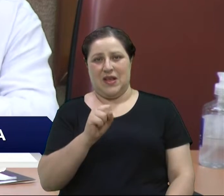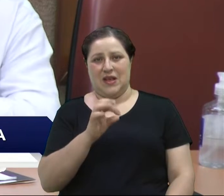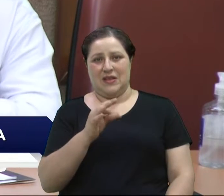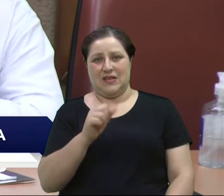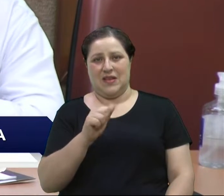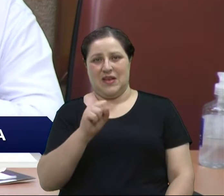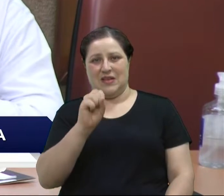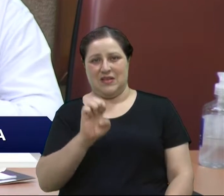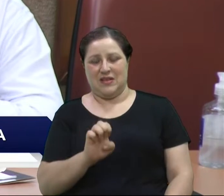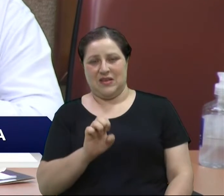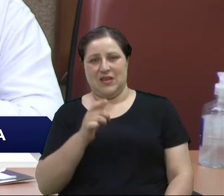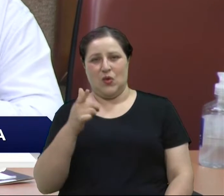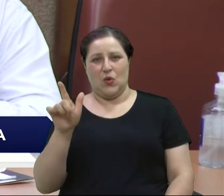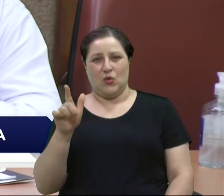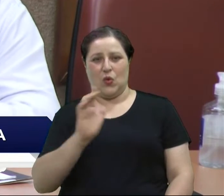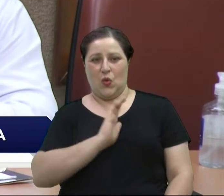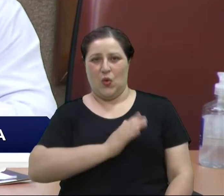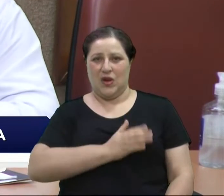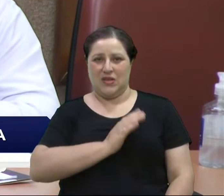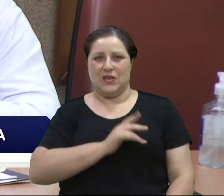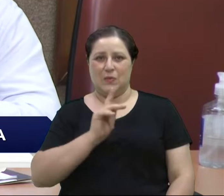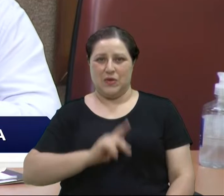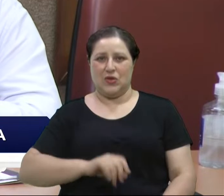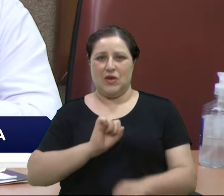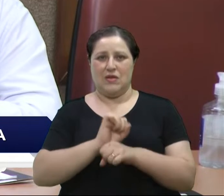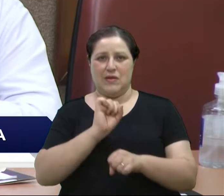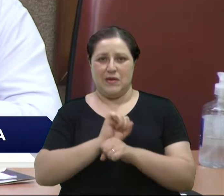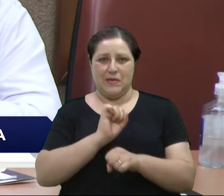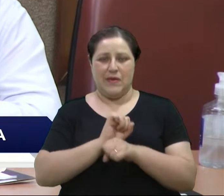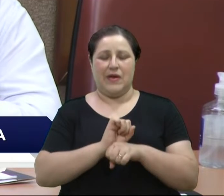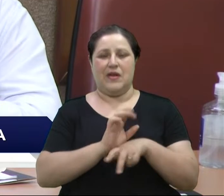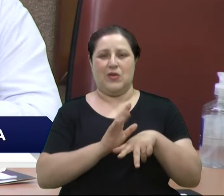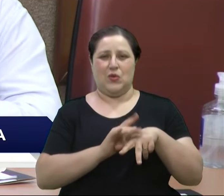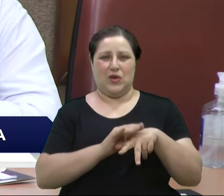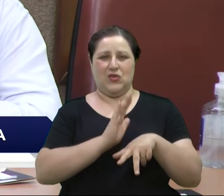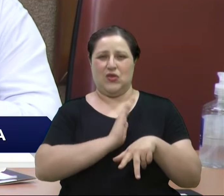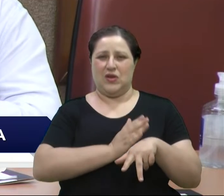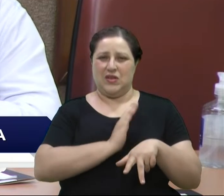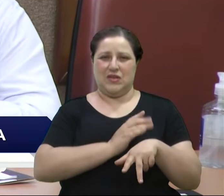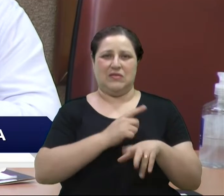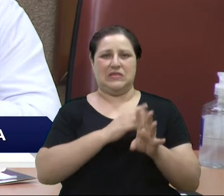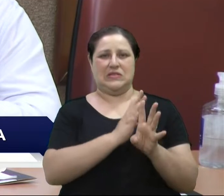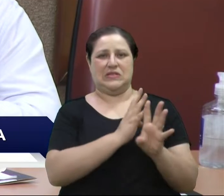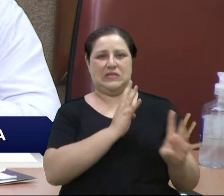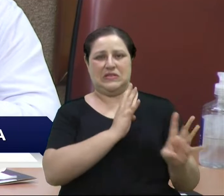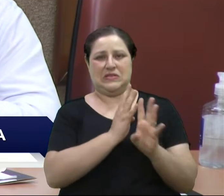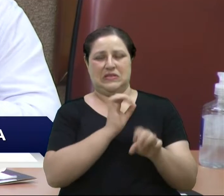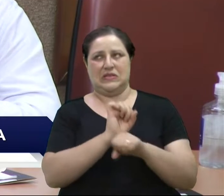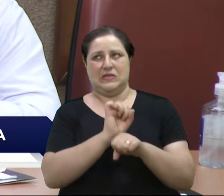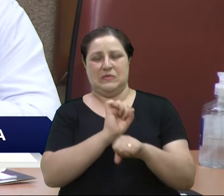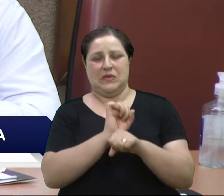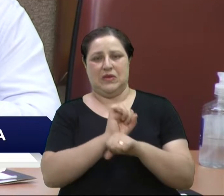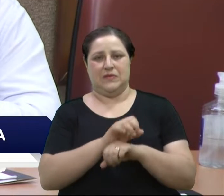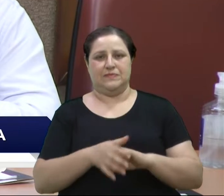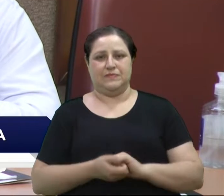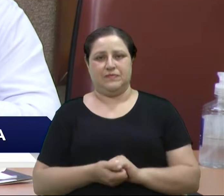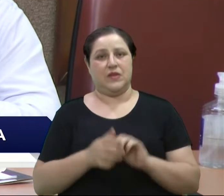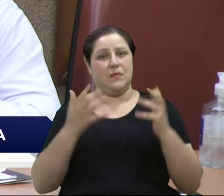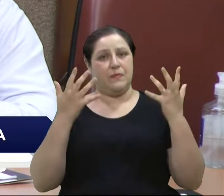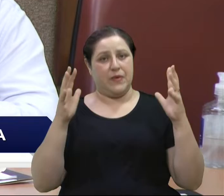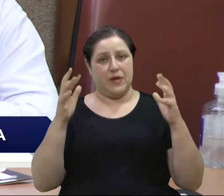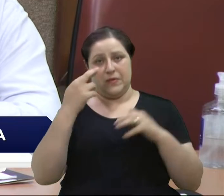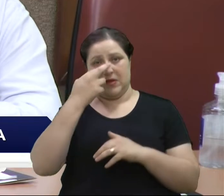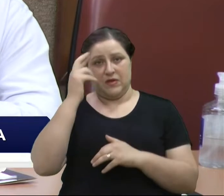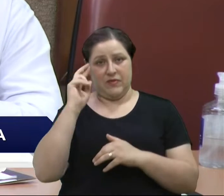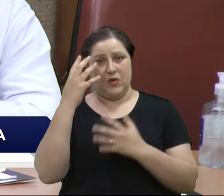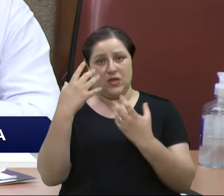de espera. Então, é um cenário muito preocupante que nós temos que pensar, e eu quero parabenizar o vereador Rafael por ter discutido